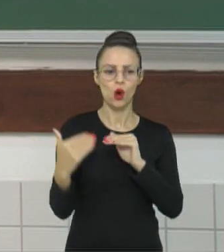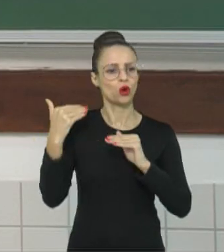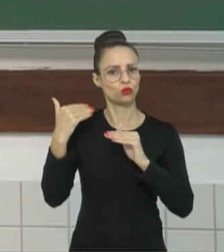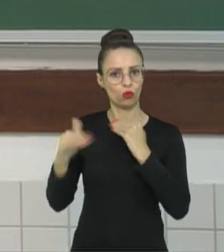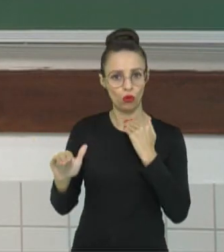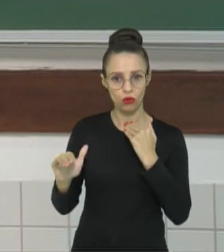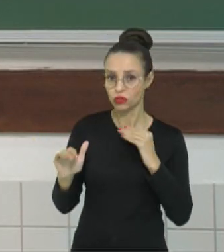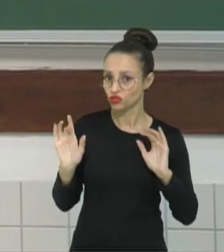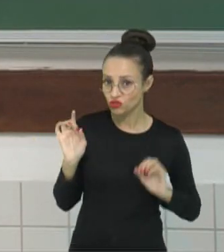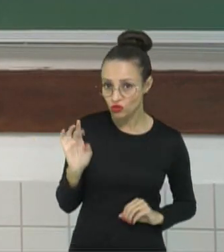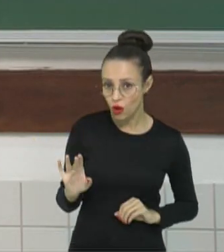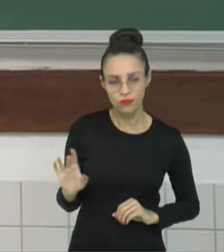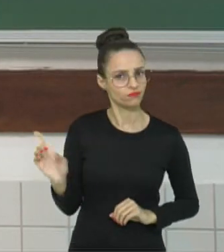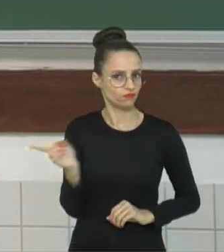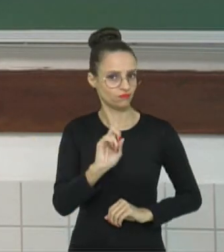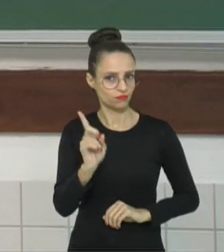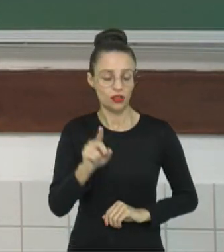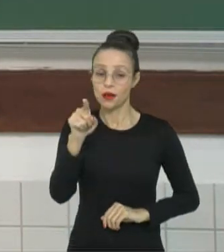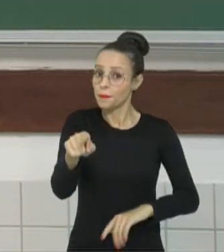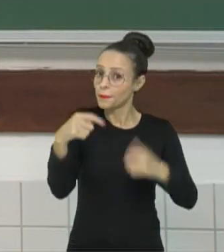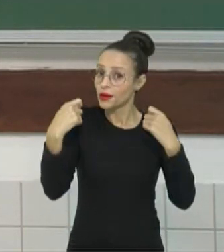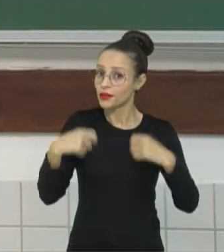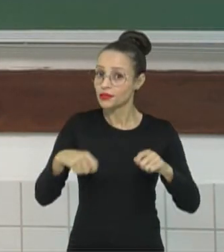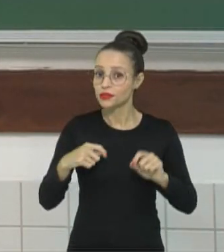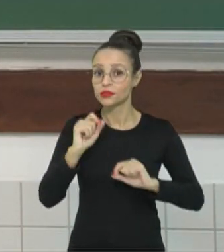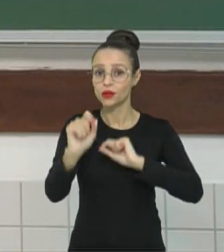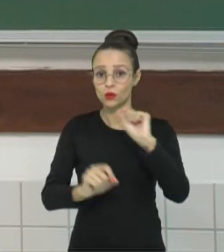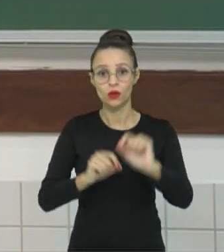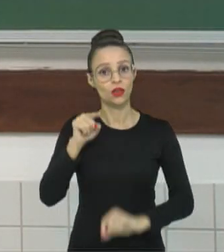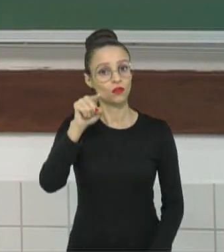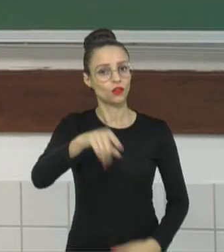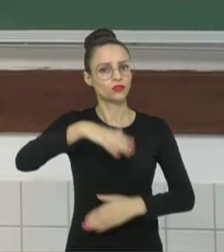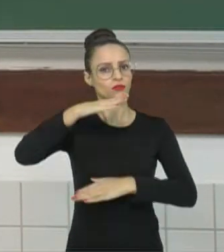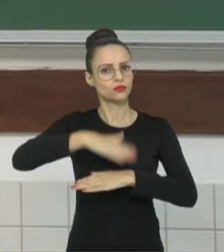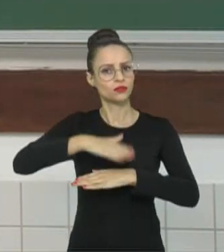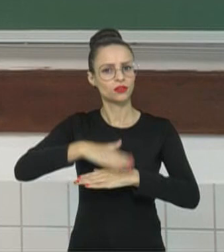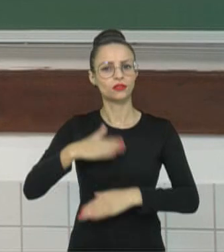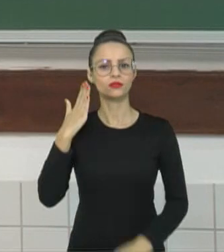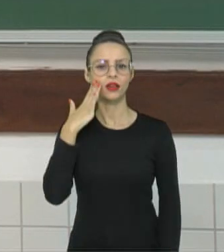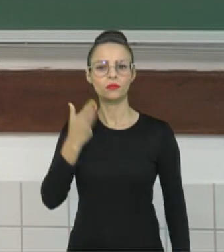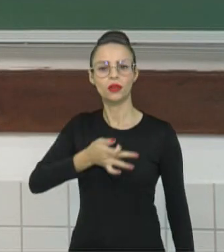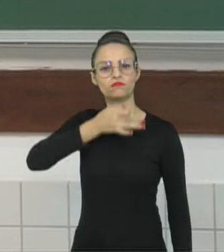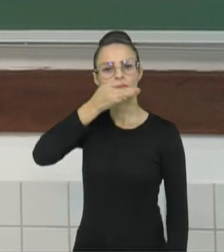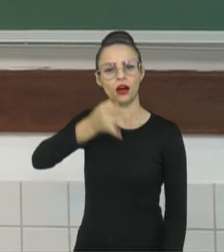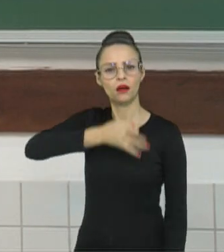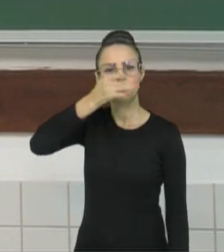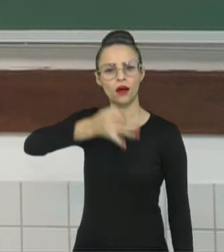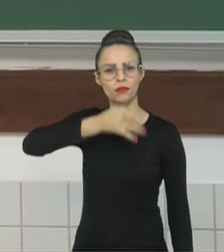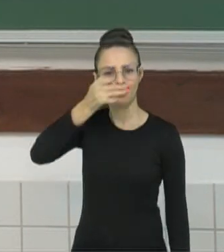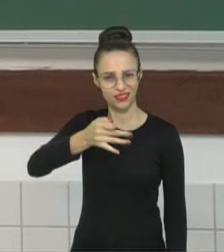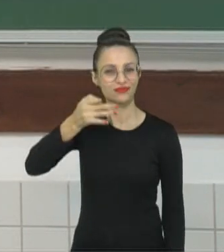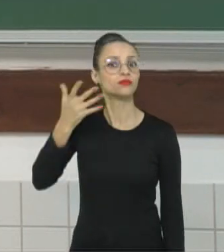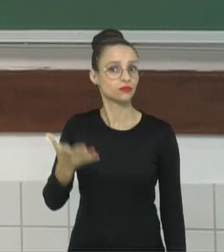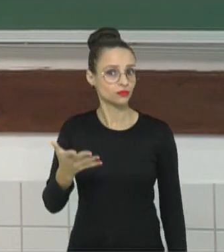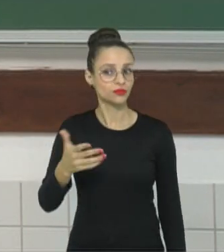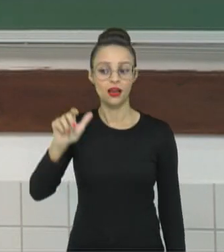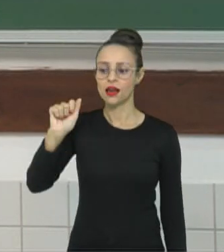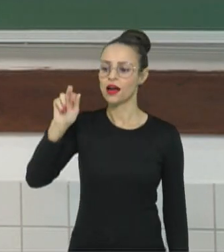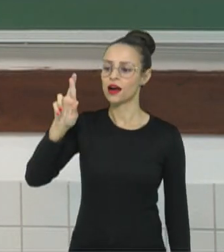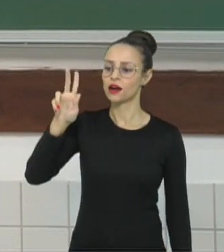ser contra. É necessário que você saiba argumentar. Lembram? Os